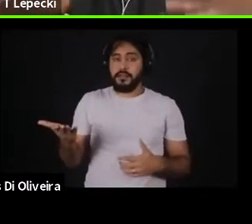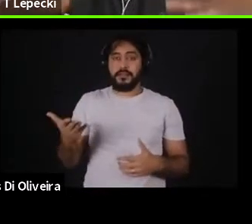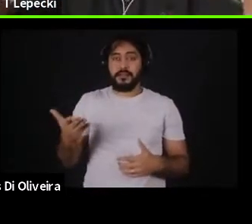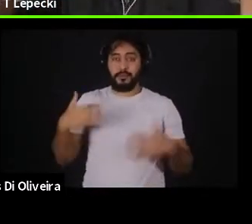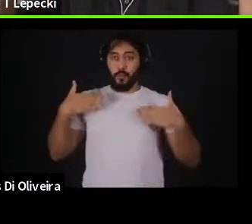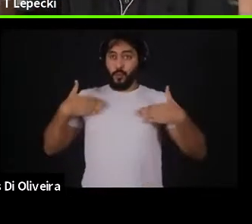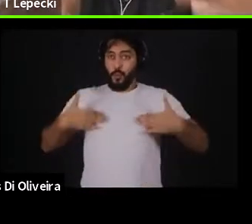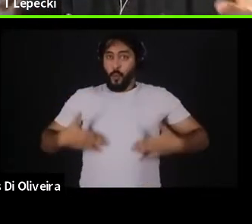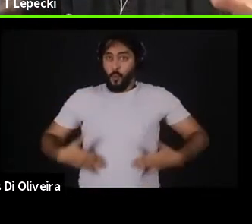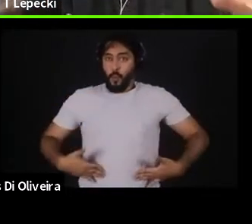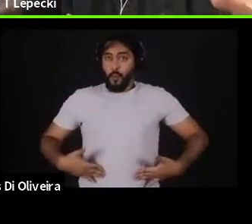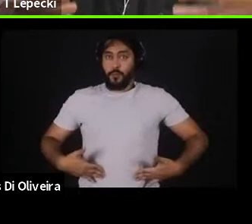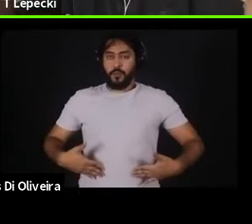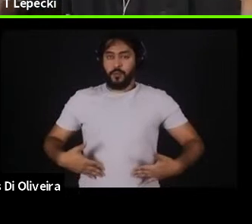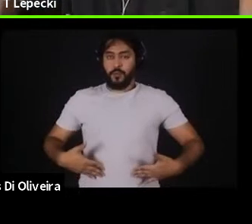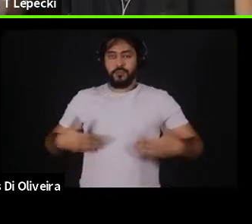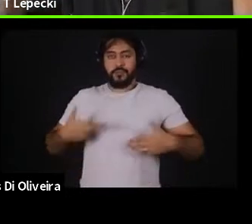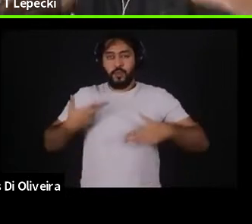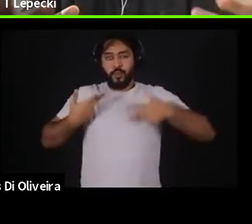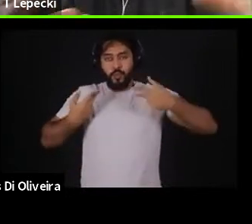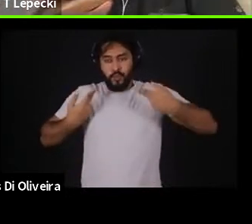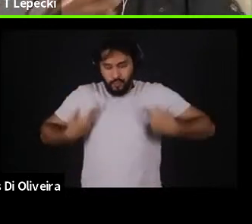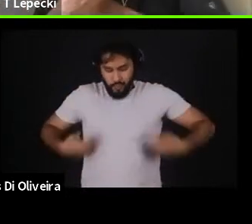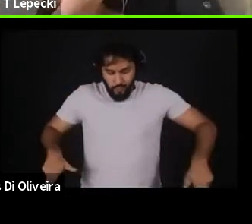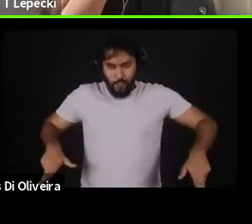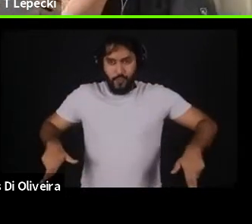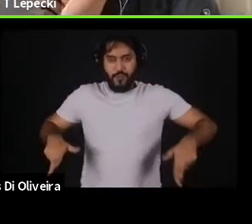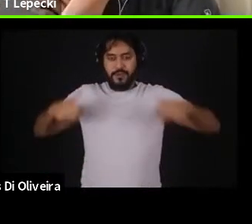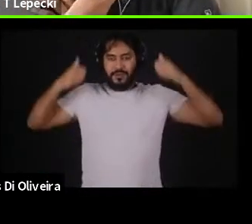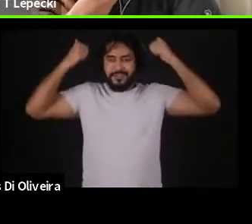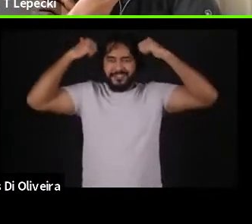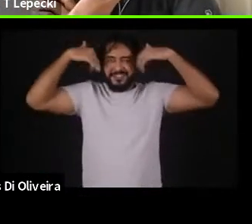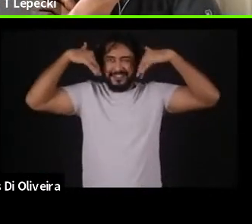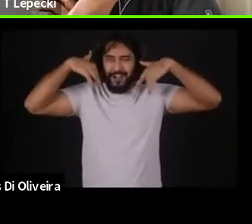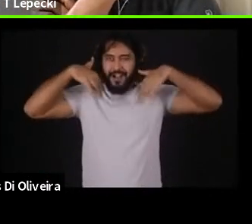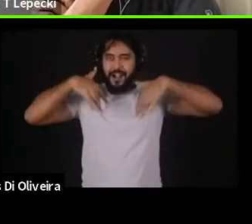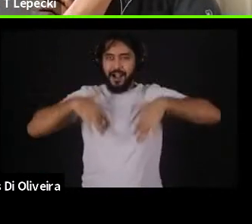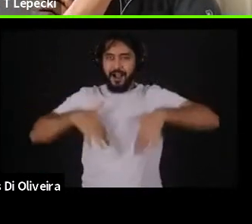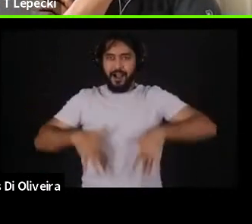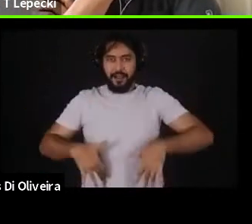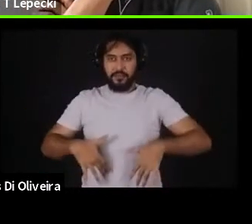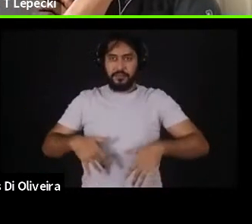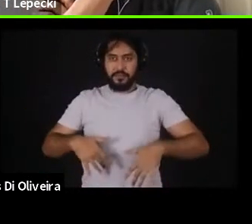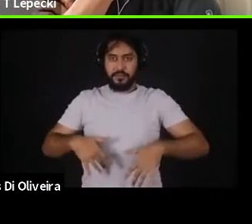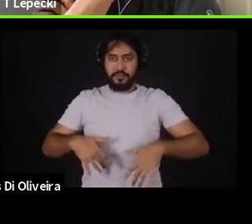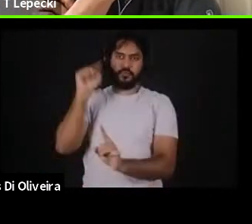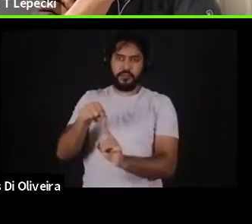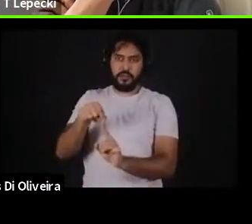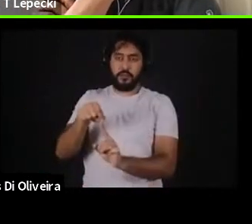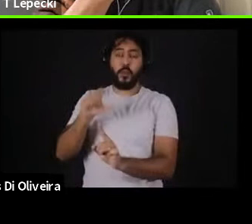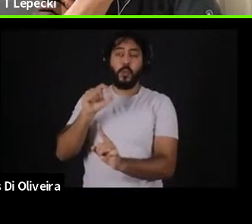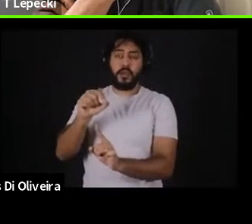nu, suado, que é o alvo principal do ódio